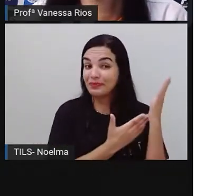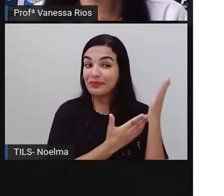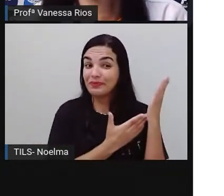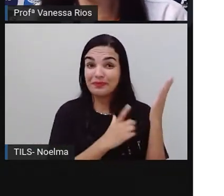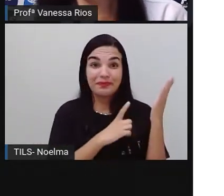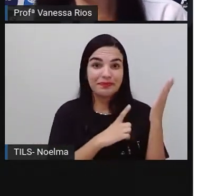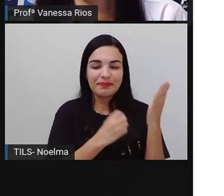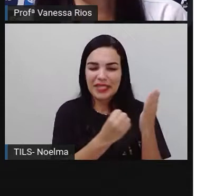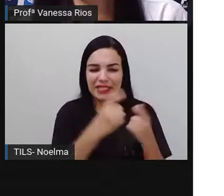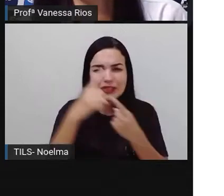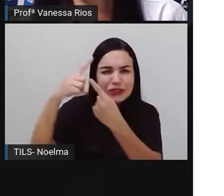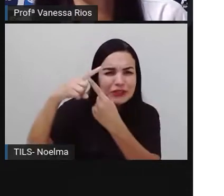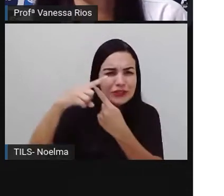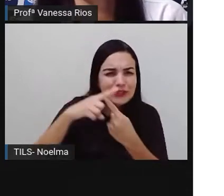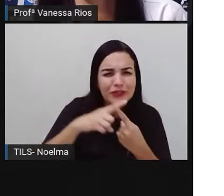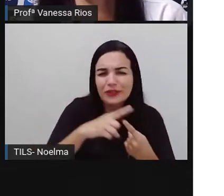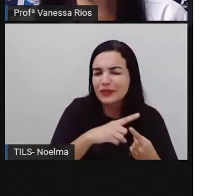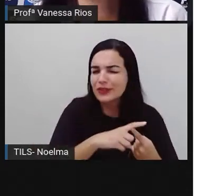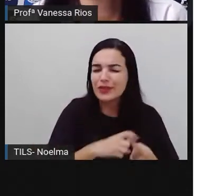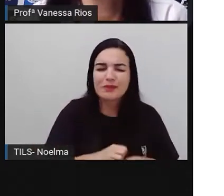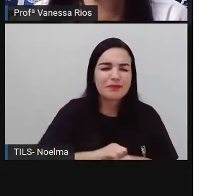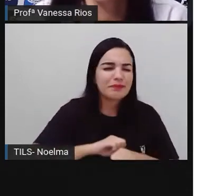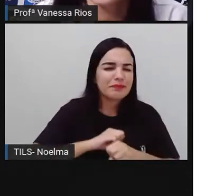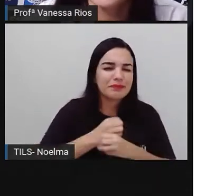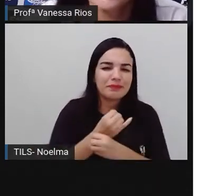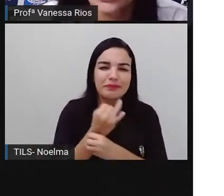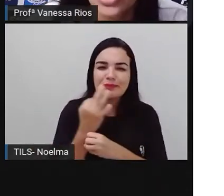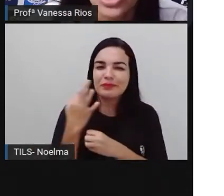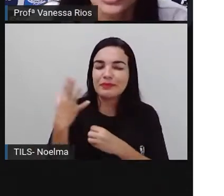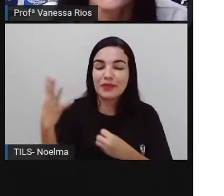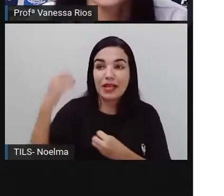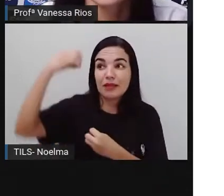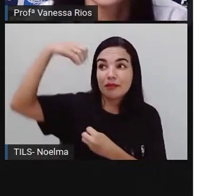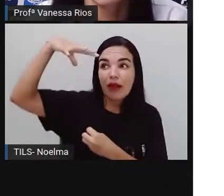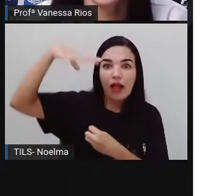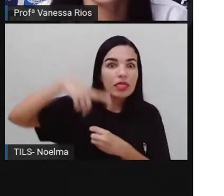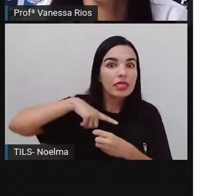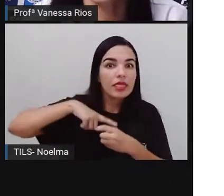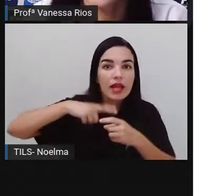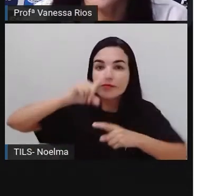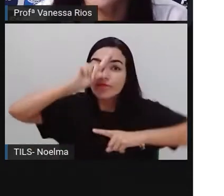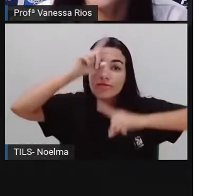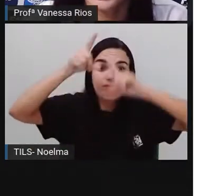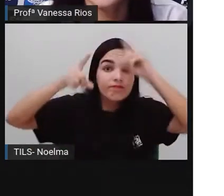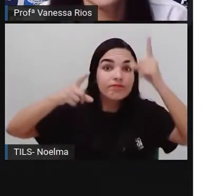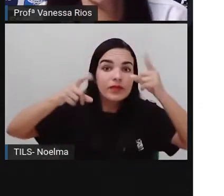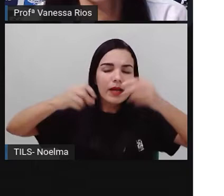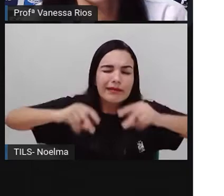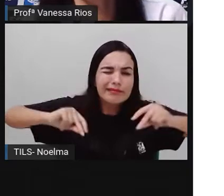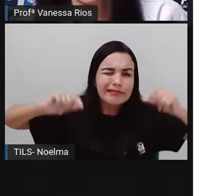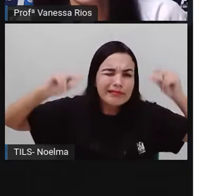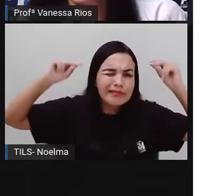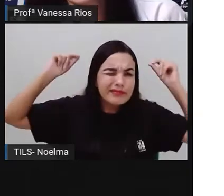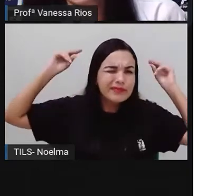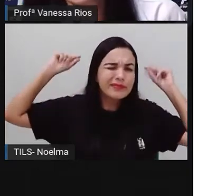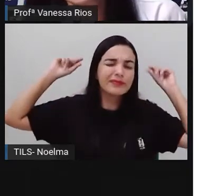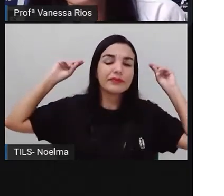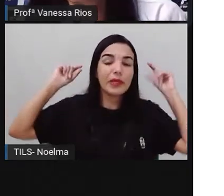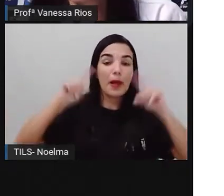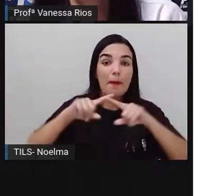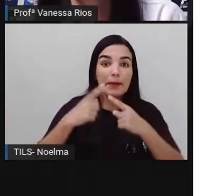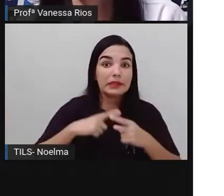As lâmpadas, turma, são invenções bem antigas, mas é certo, né, que a variedade que